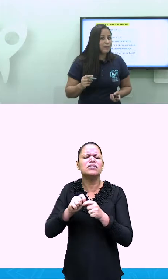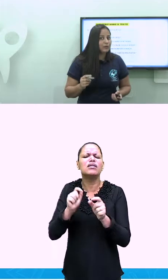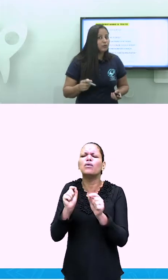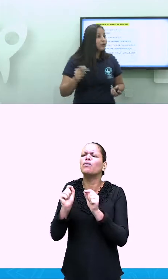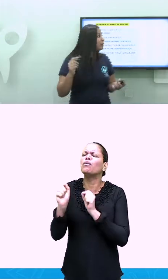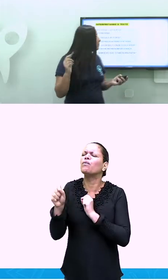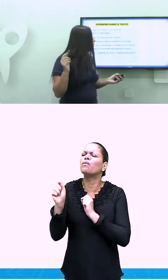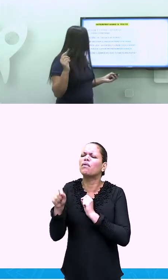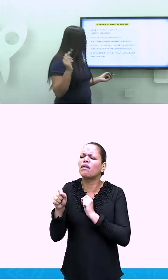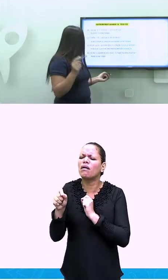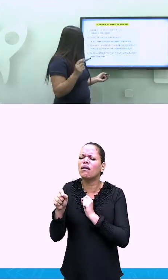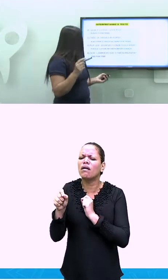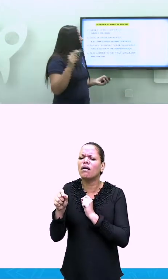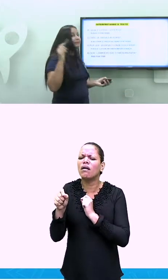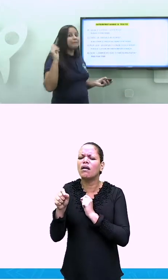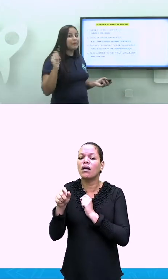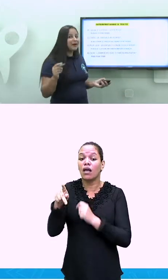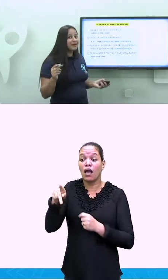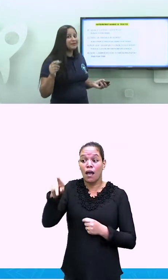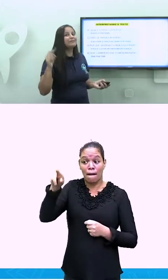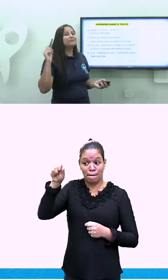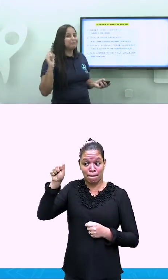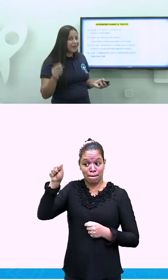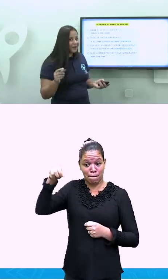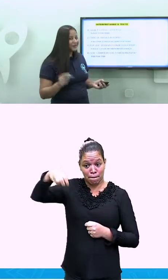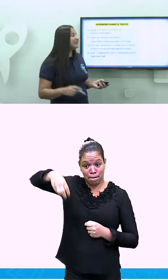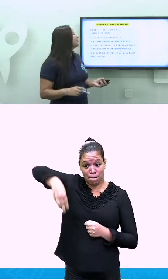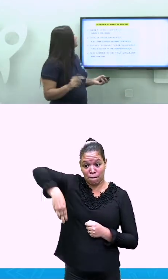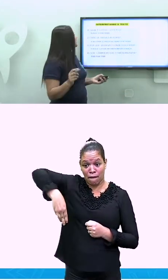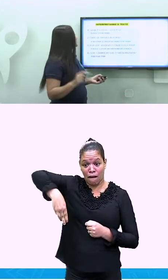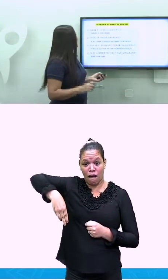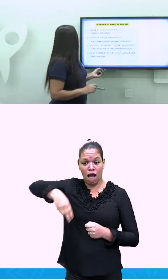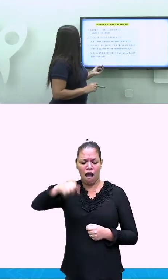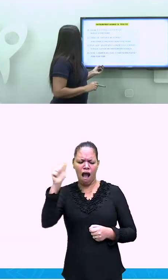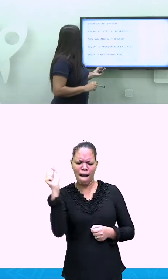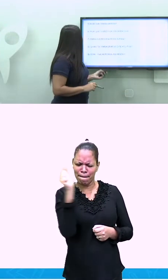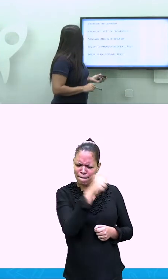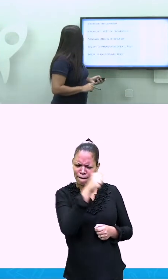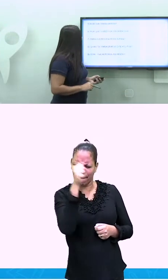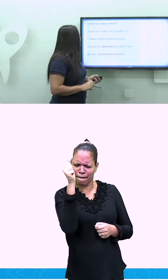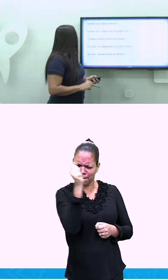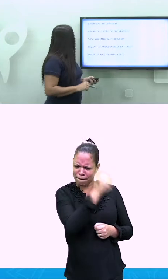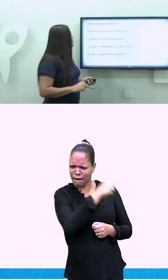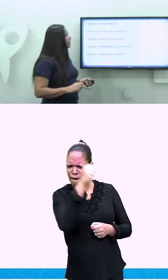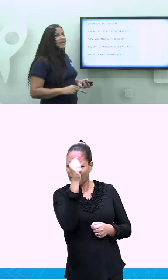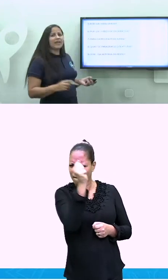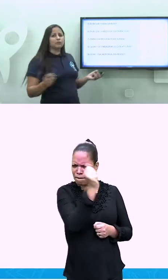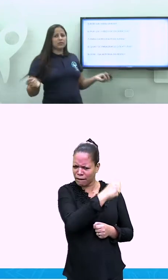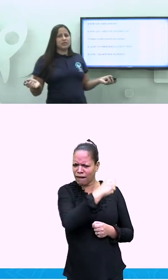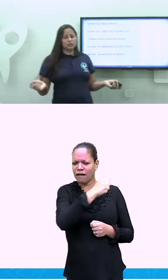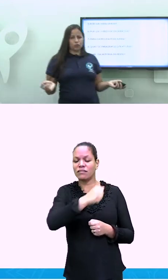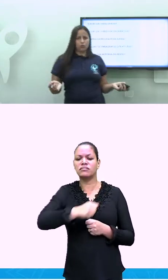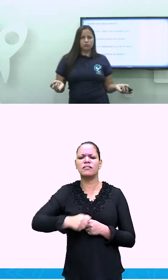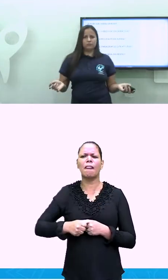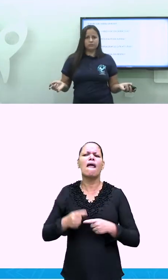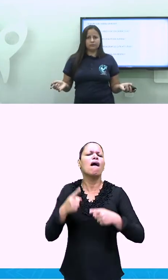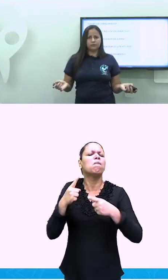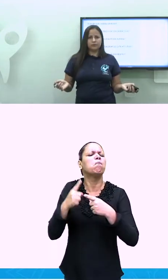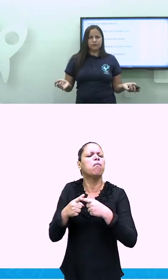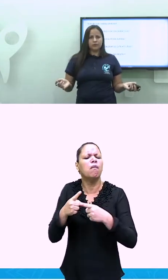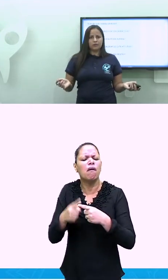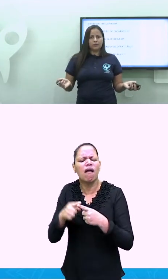era o barulho pam, pam, pam. Isso mesmo. Por que a Duda